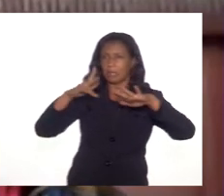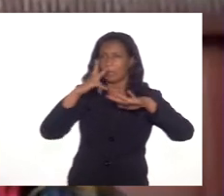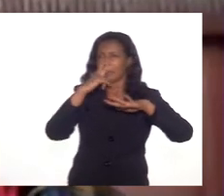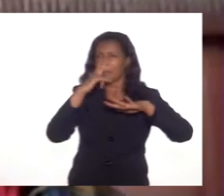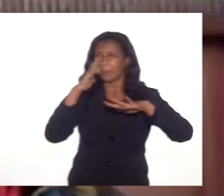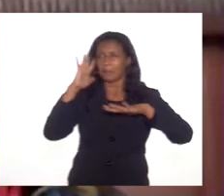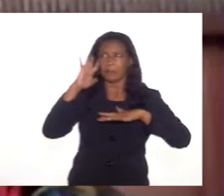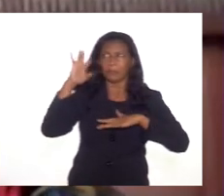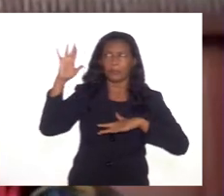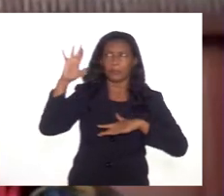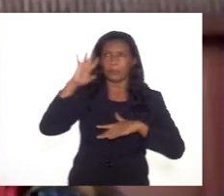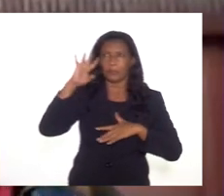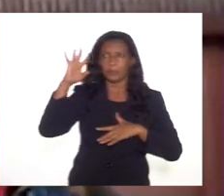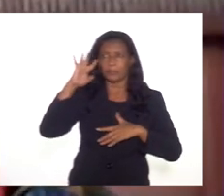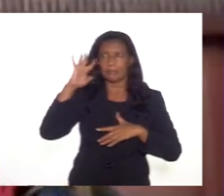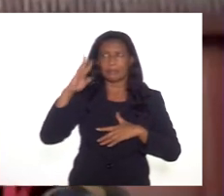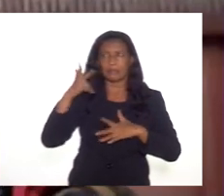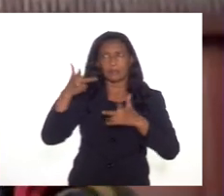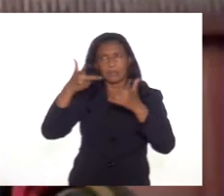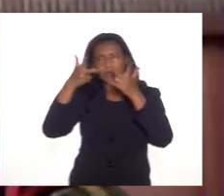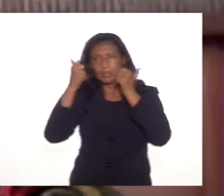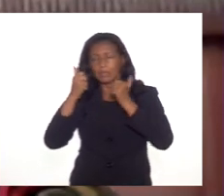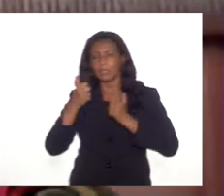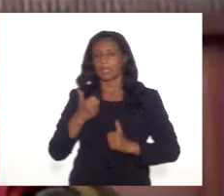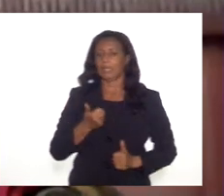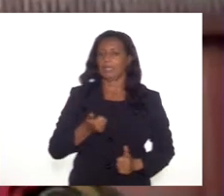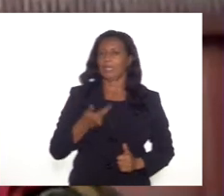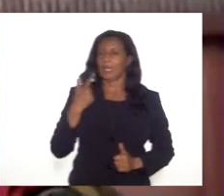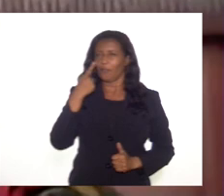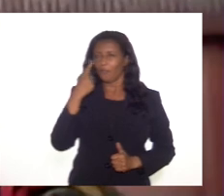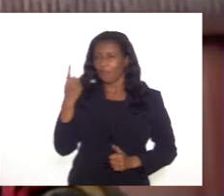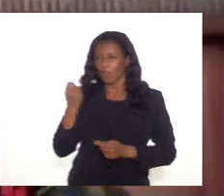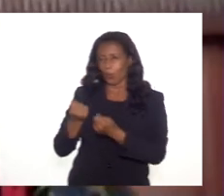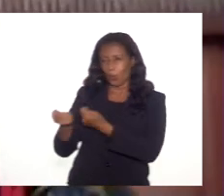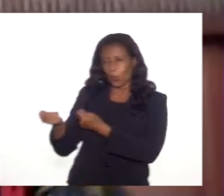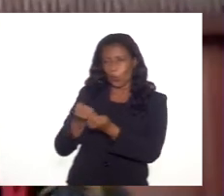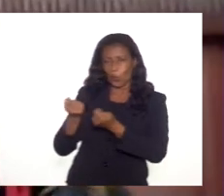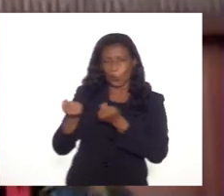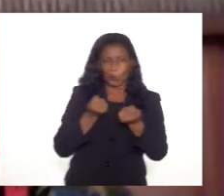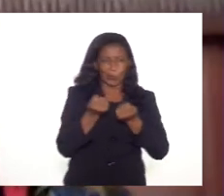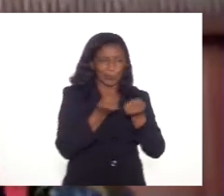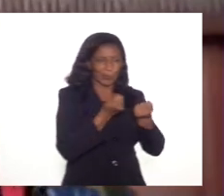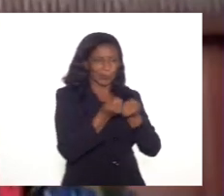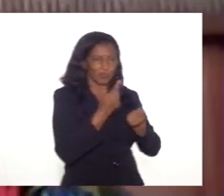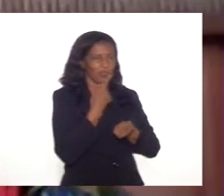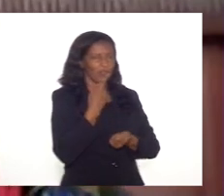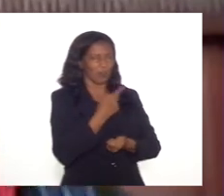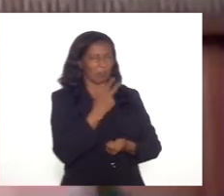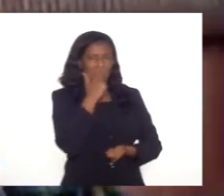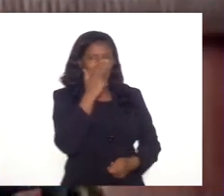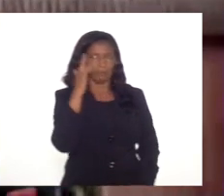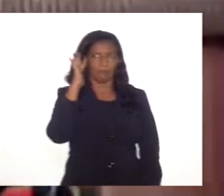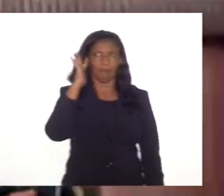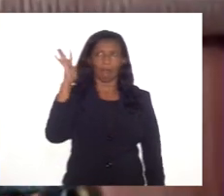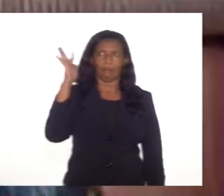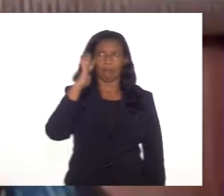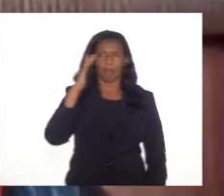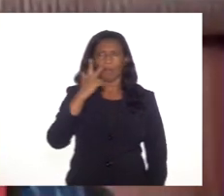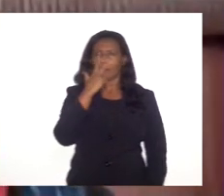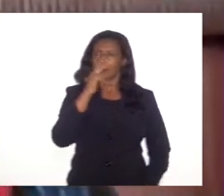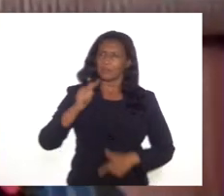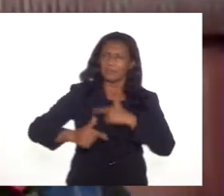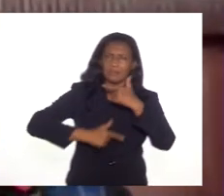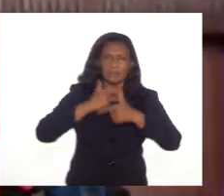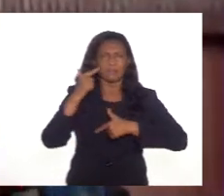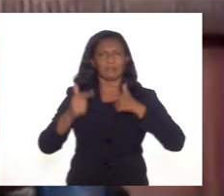ao imaginário. Eu peguei aqui a fala do nosso economista que beira ao imaginário. Então, gente tem que trabalhar